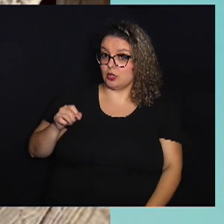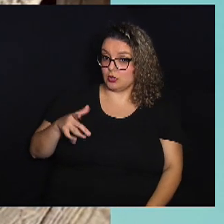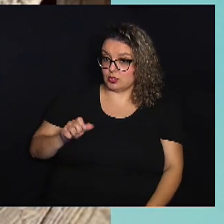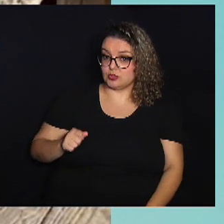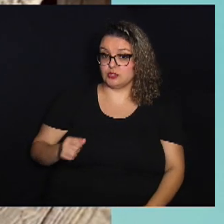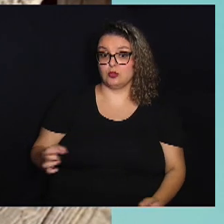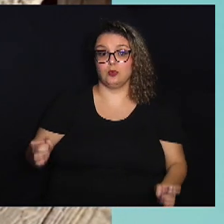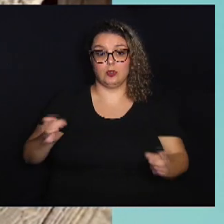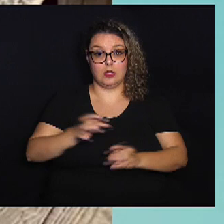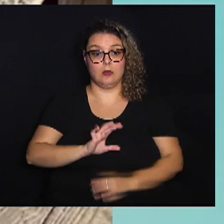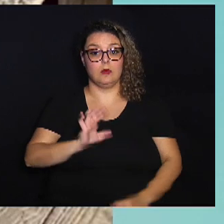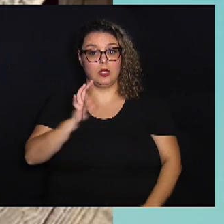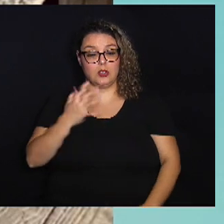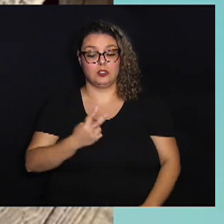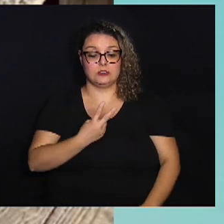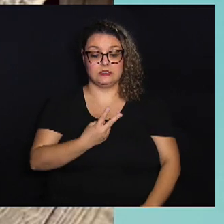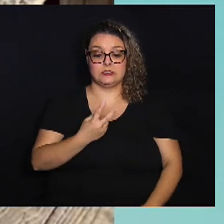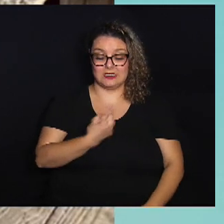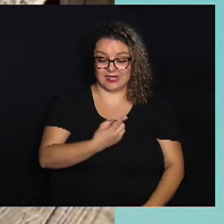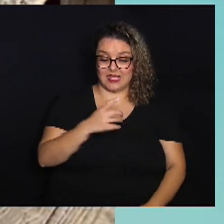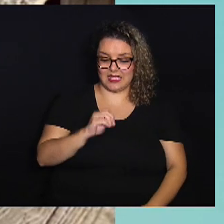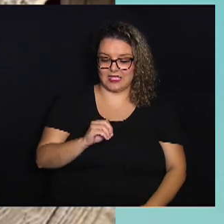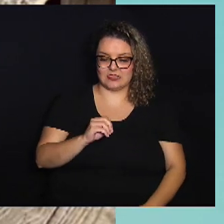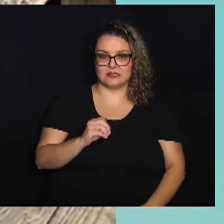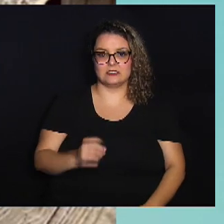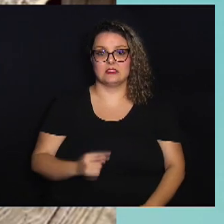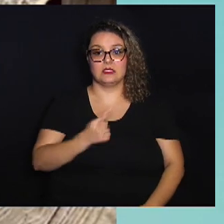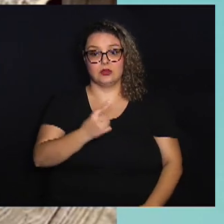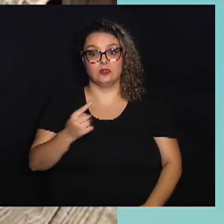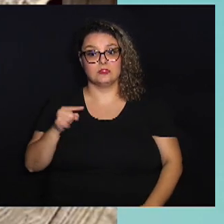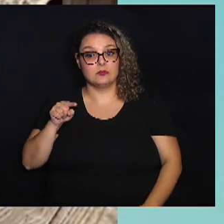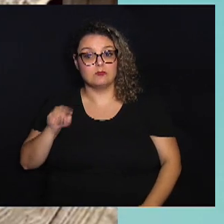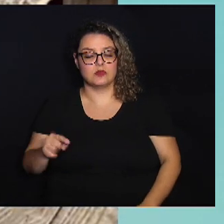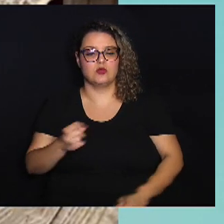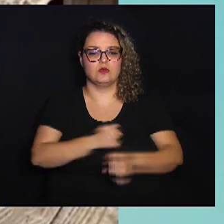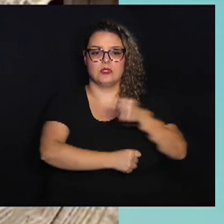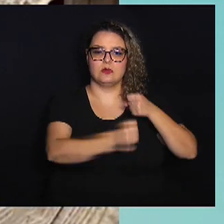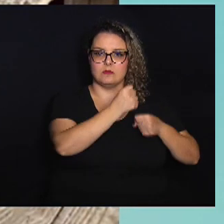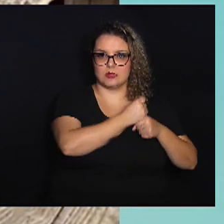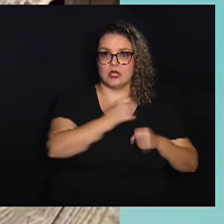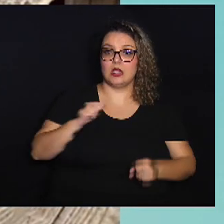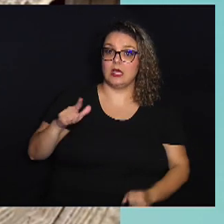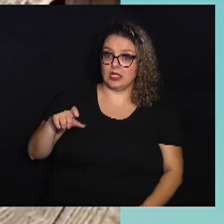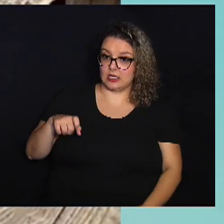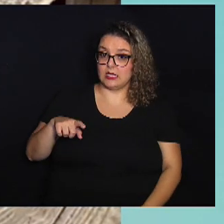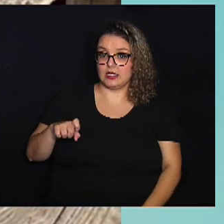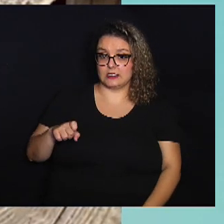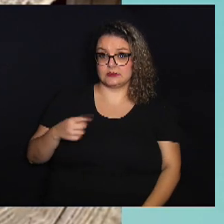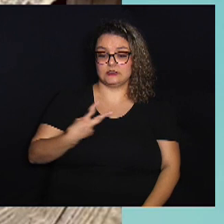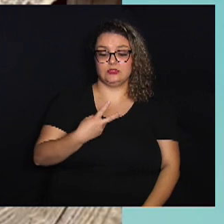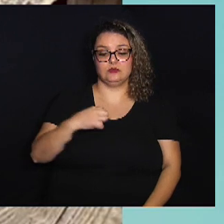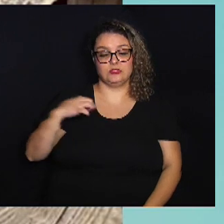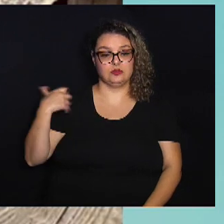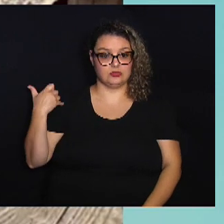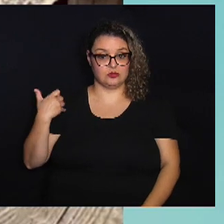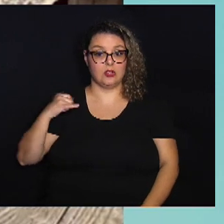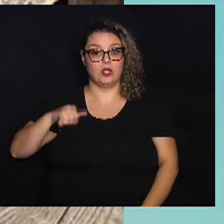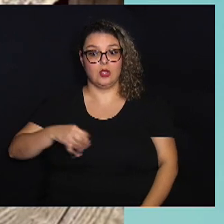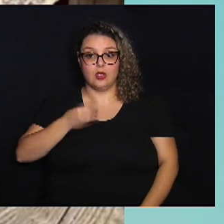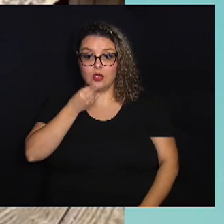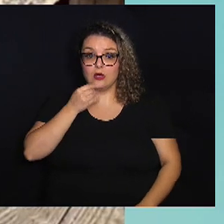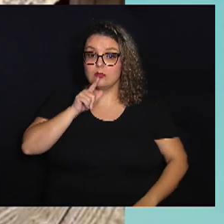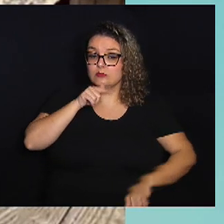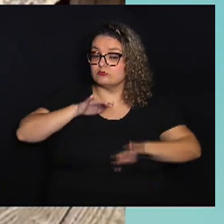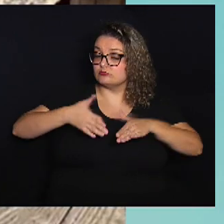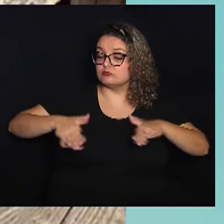extinção aconteceu entre 10 e 11 mil anos atrás. Alex Lundberg, de 29 anos, aproveitava a praia